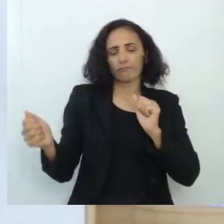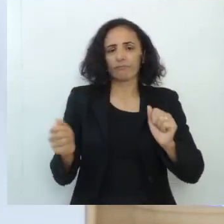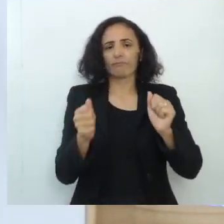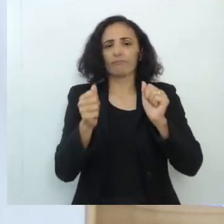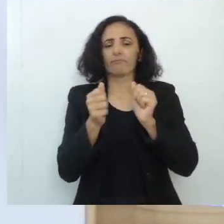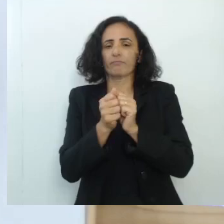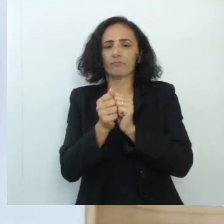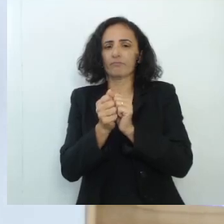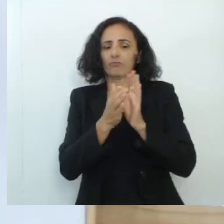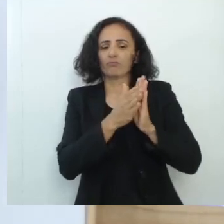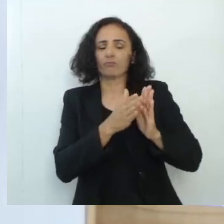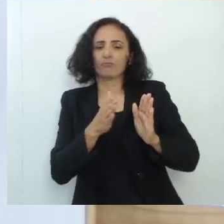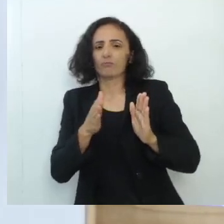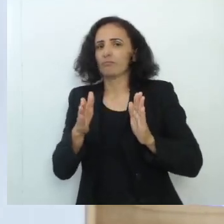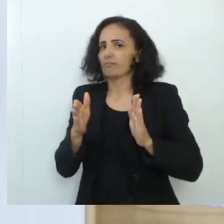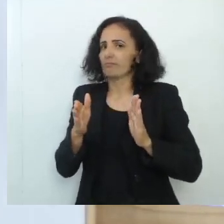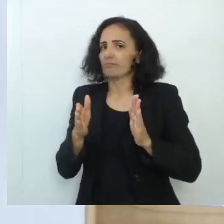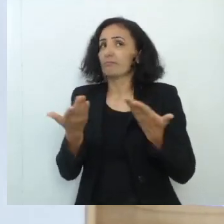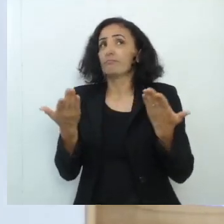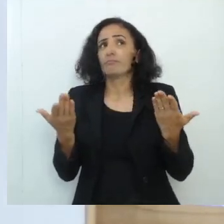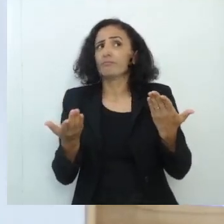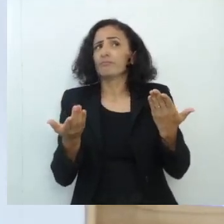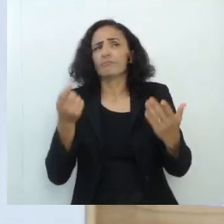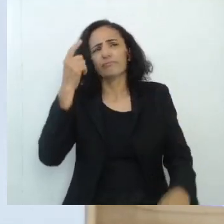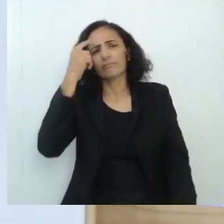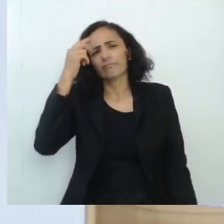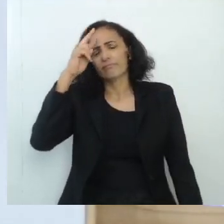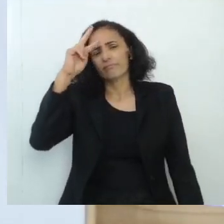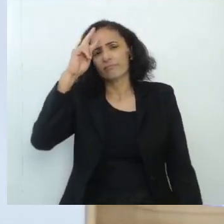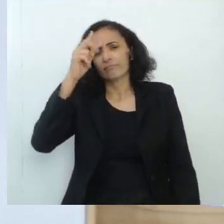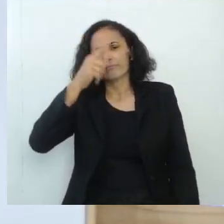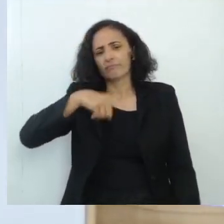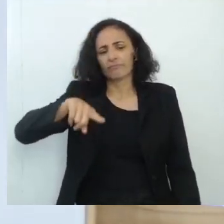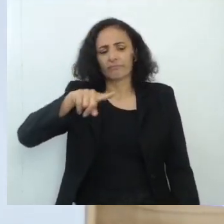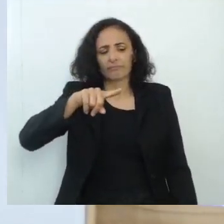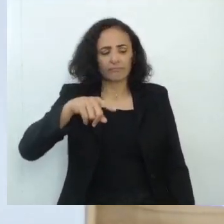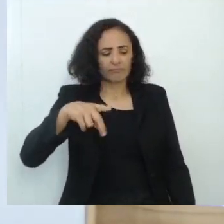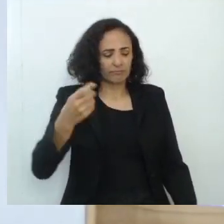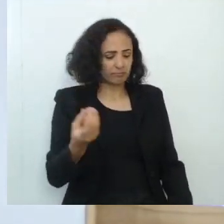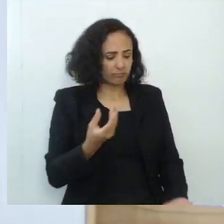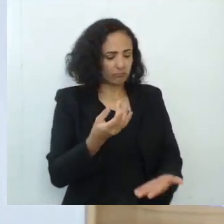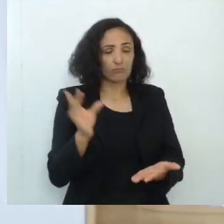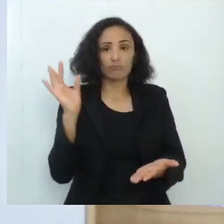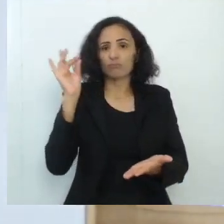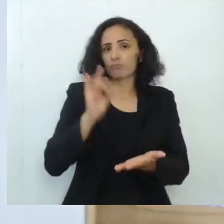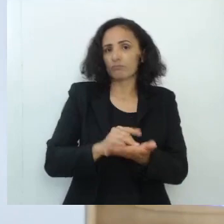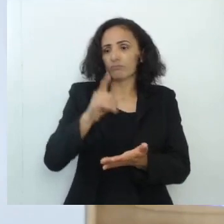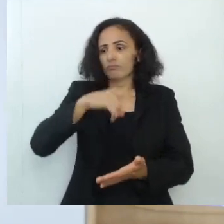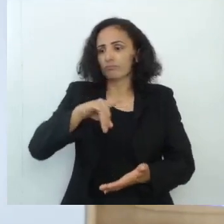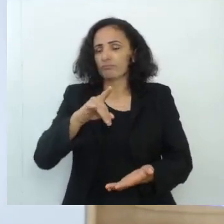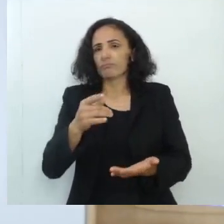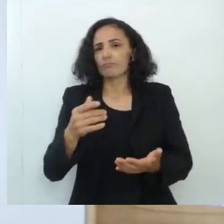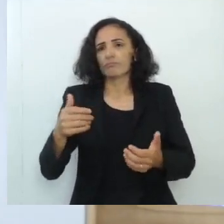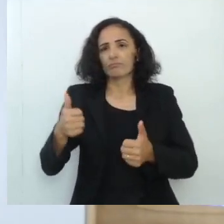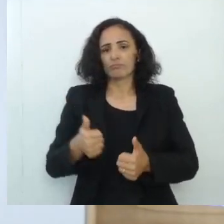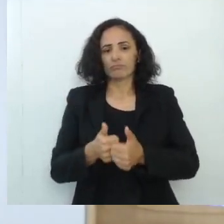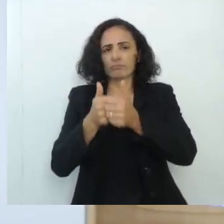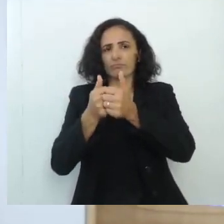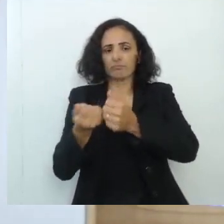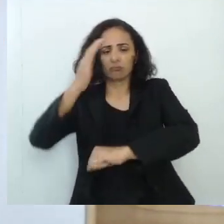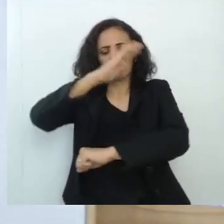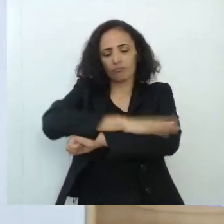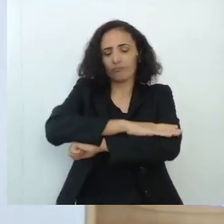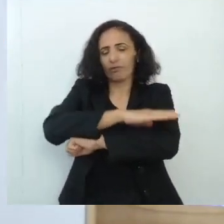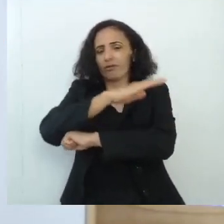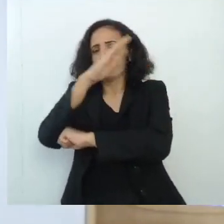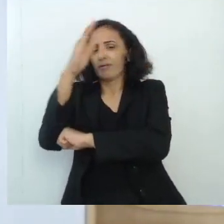é a folha. Mas eu acho que vocês lembram mais do que eu. E aí, pode ser que você que esteja me assistindo, você tem até na sua varanda, no seu terraço, na